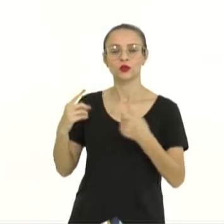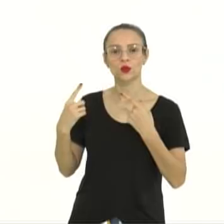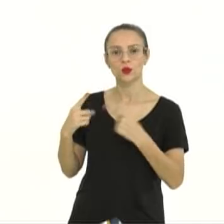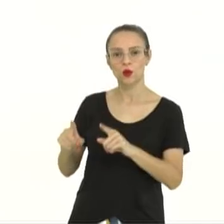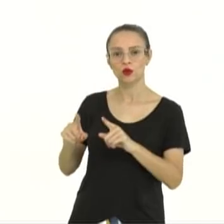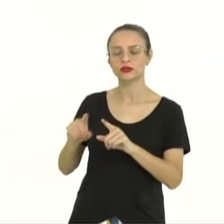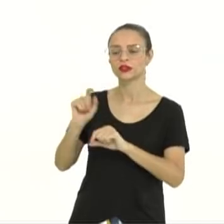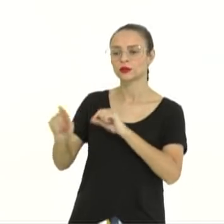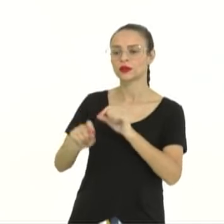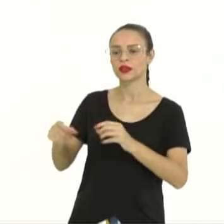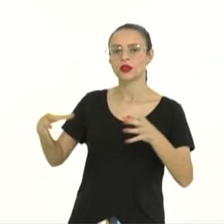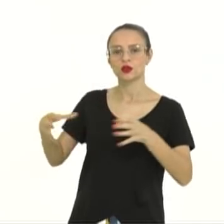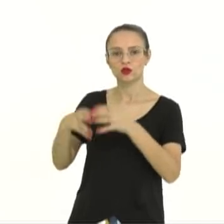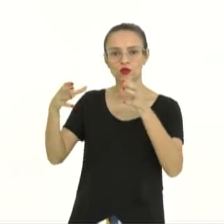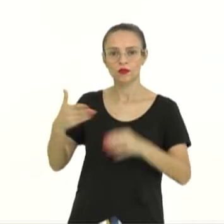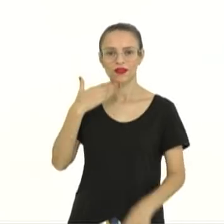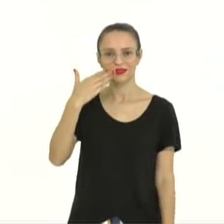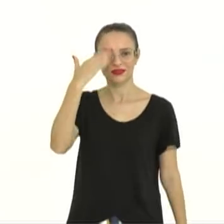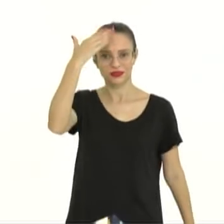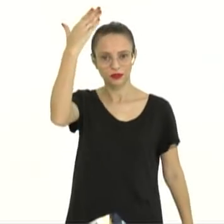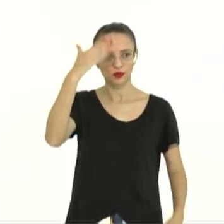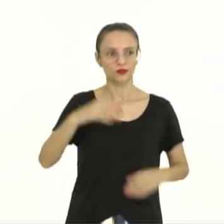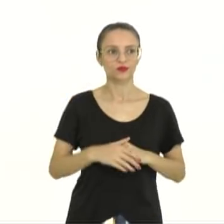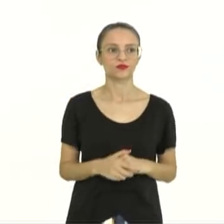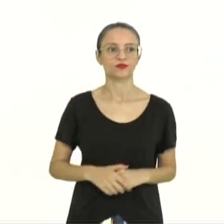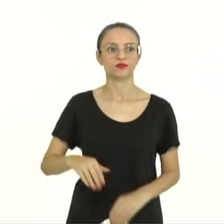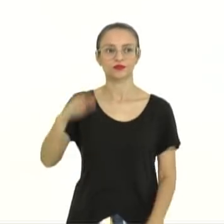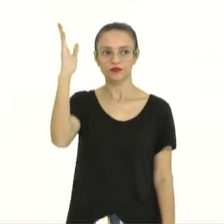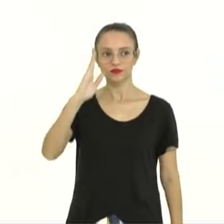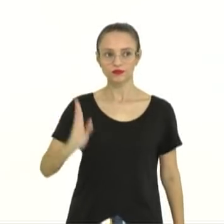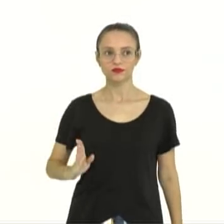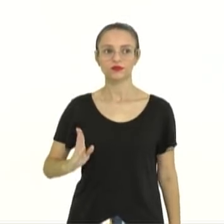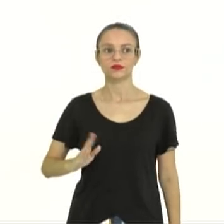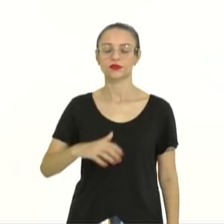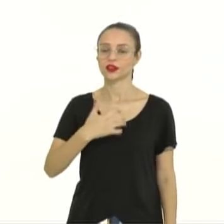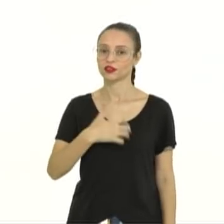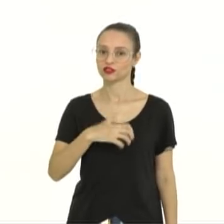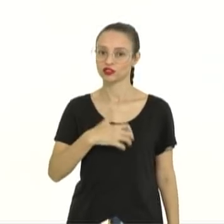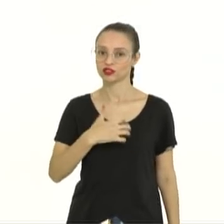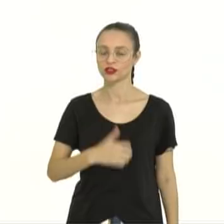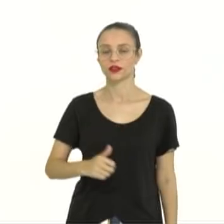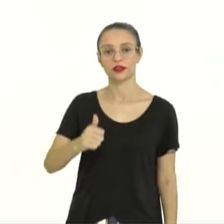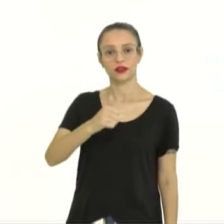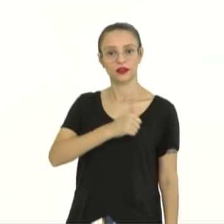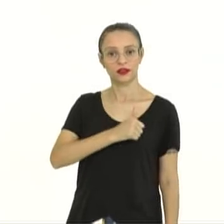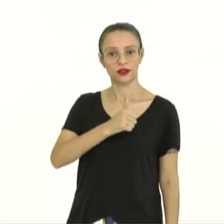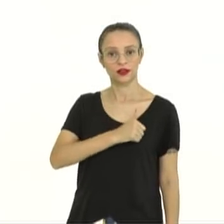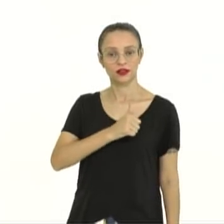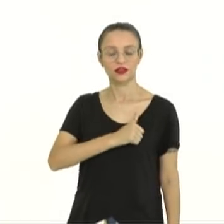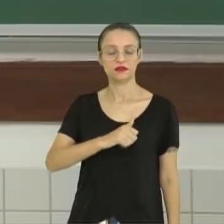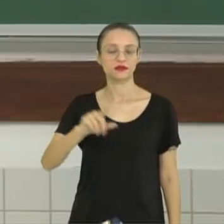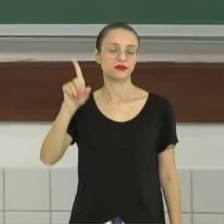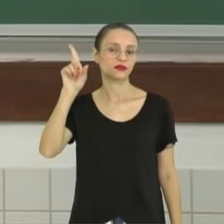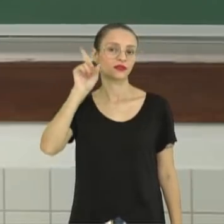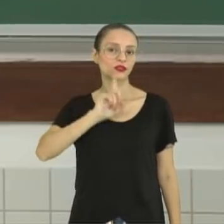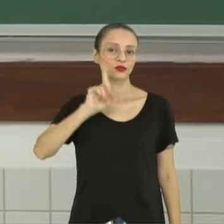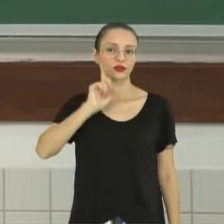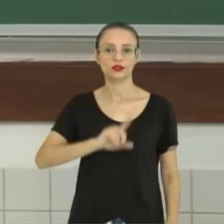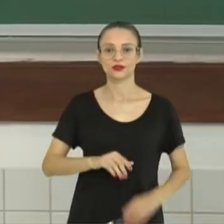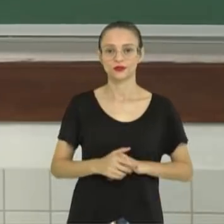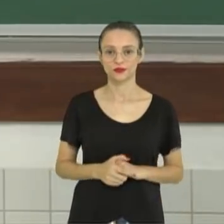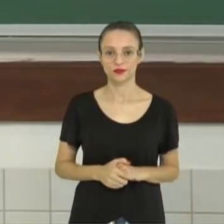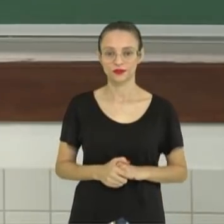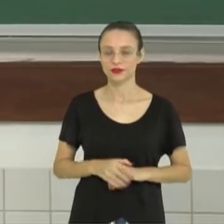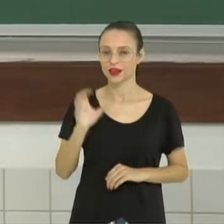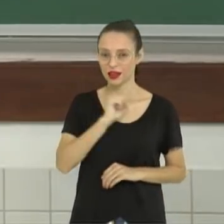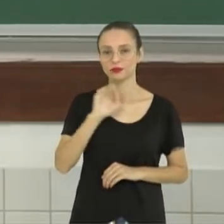grupos extremistas islâmicos. Letra A, o Brasil. Letra B, a Argentina. Letra C, o Canadá. Ou letra D, os Estados